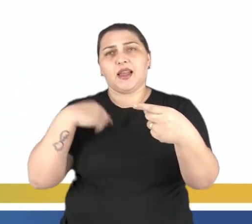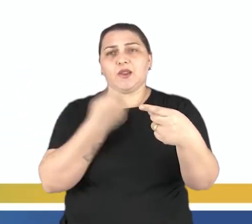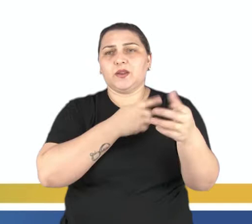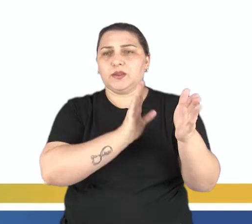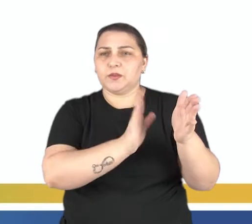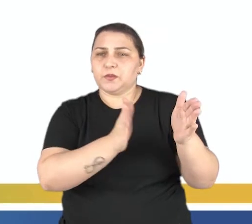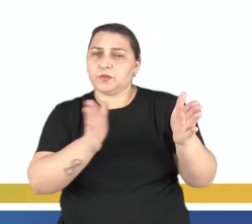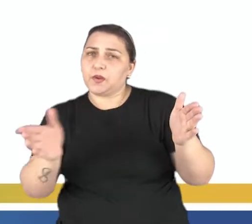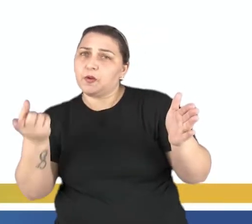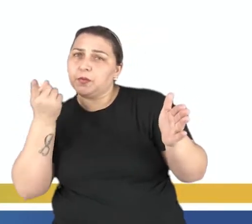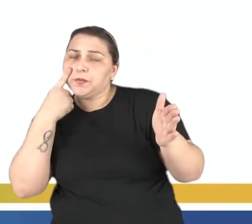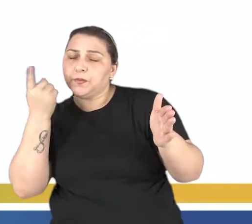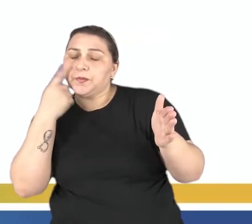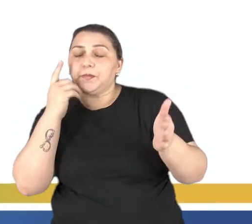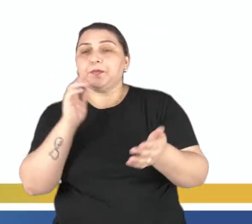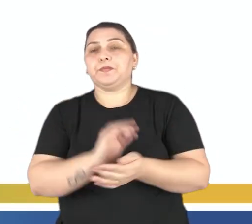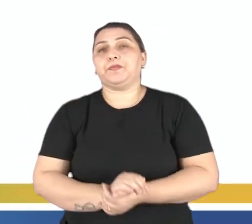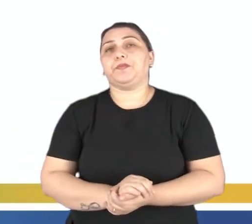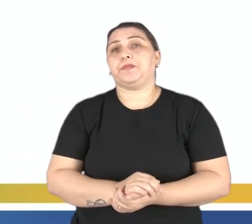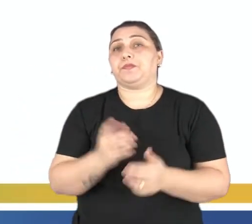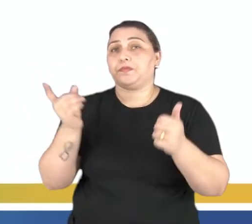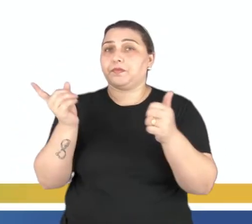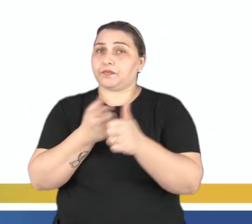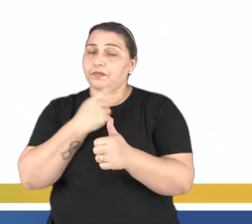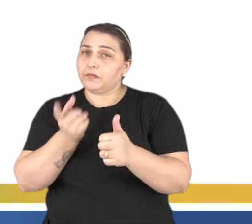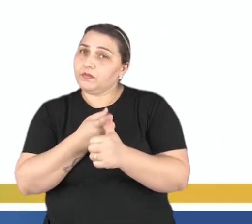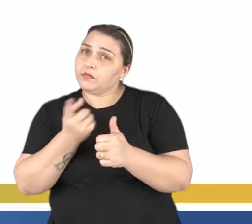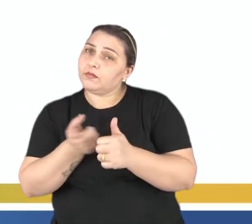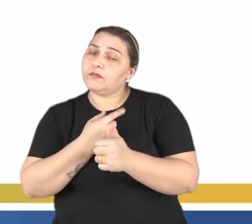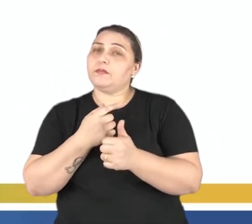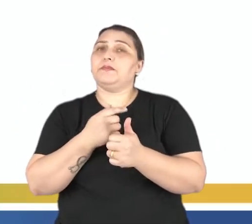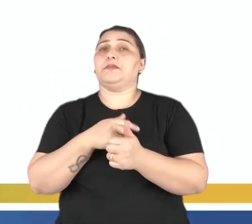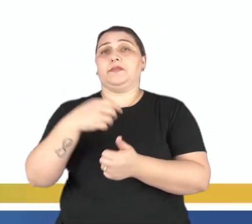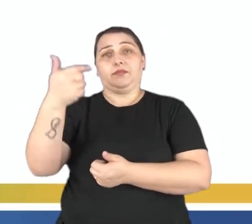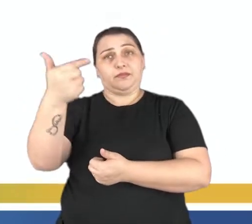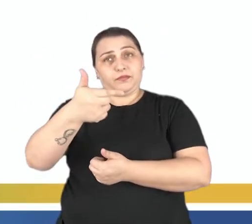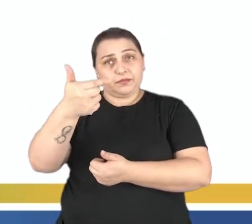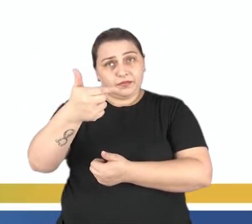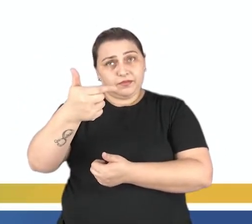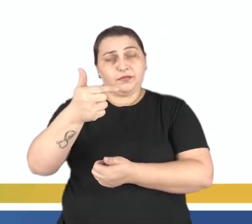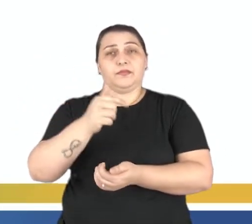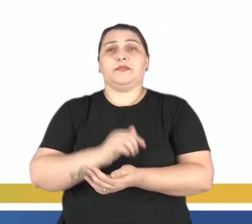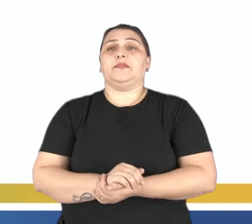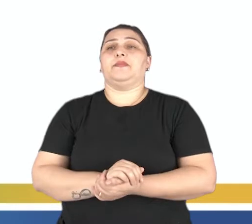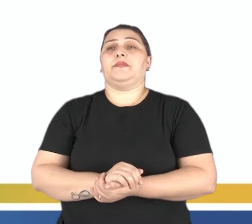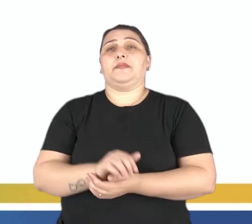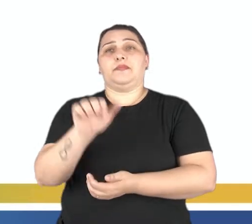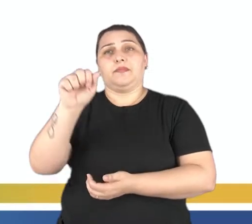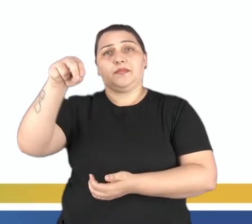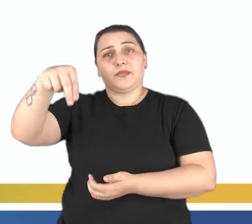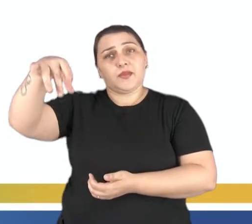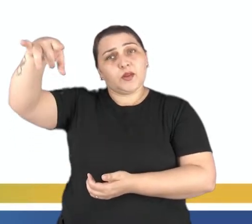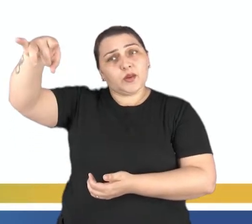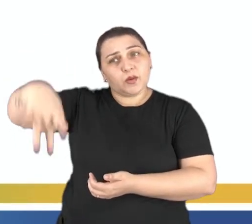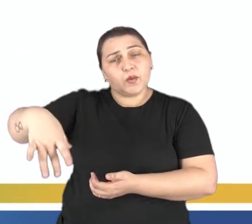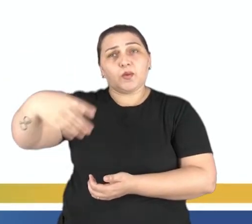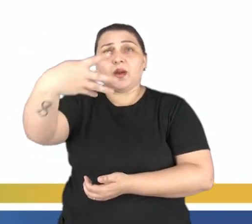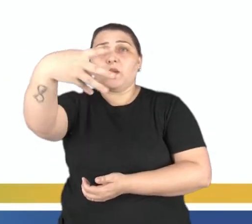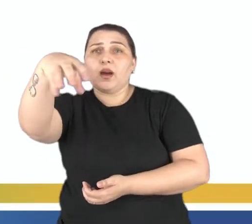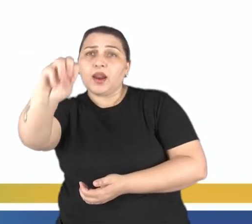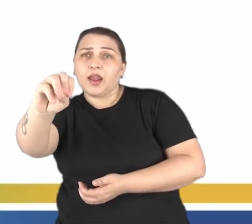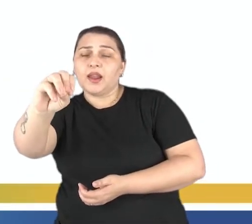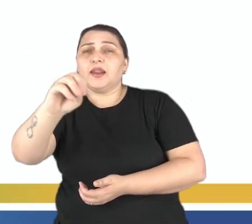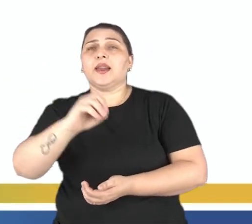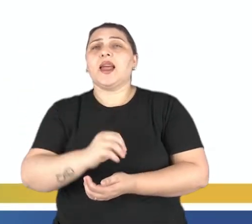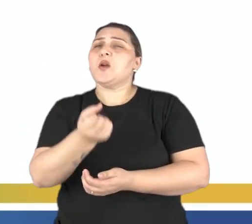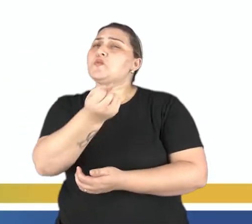sequência? Vamos observar que o primeiro elemento, o primeiro termo, é 2. A n, o último, é 40,